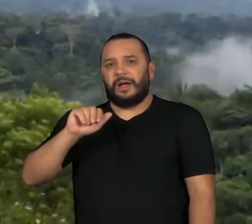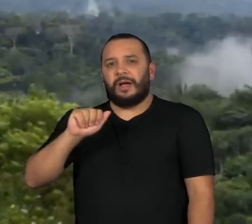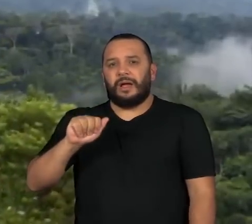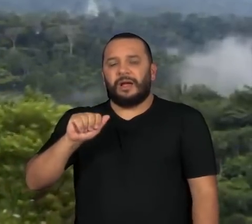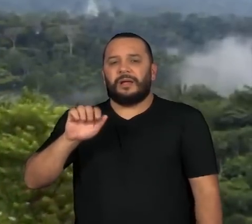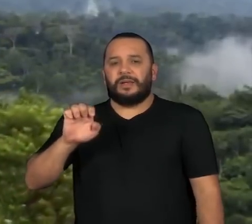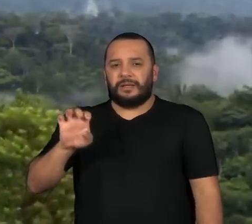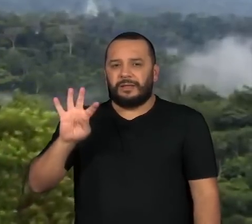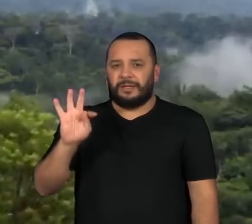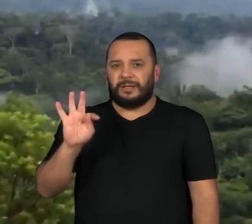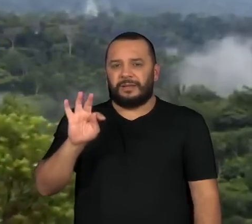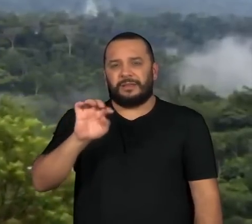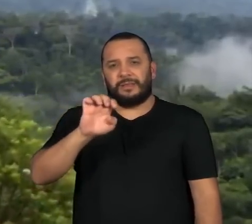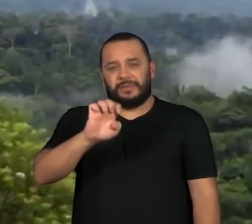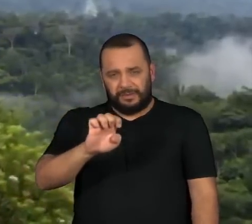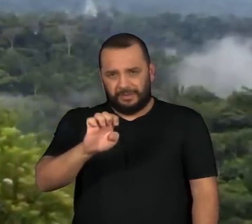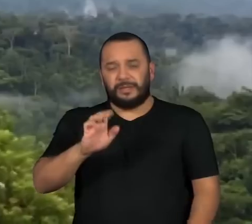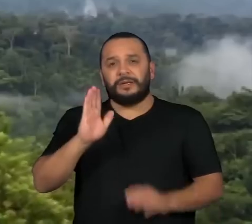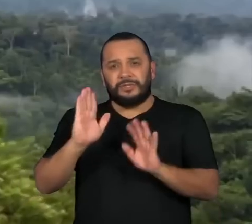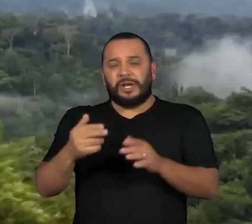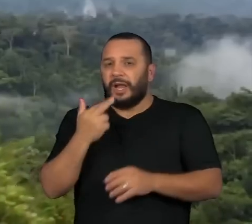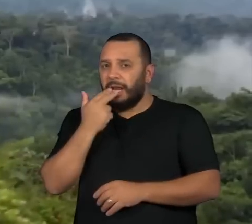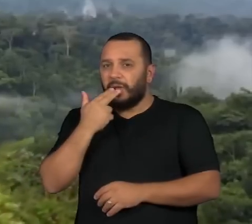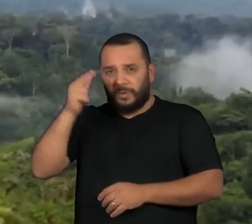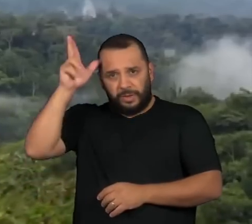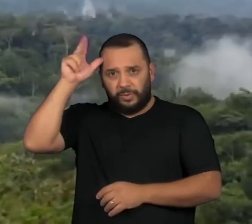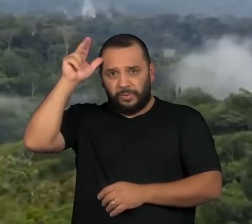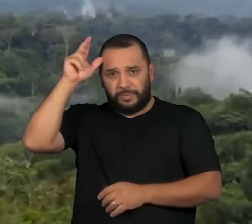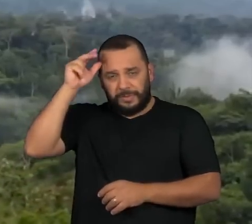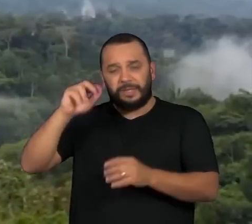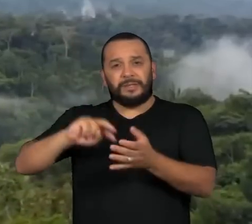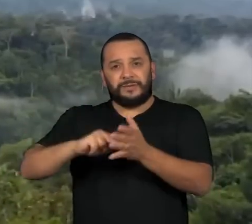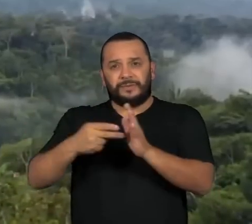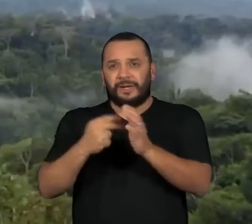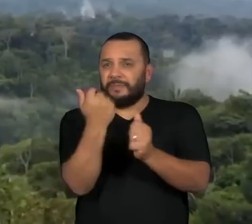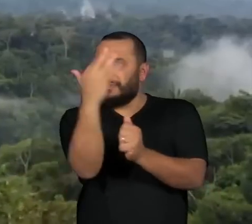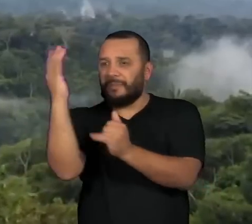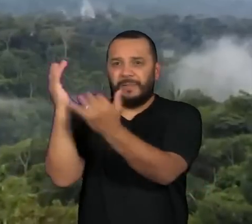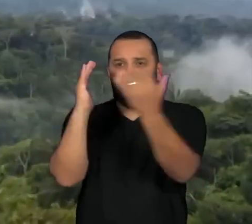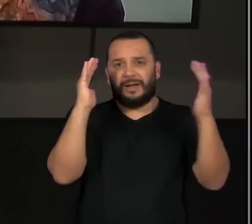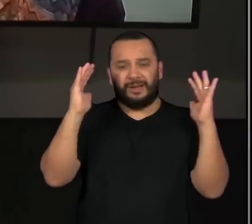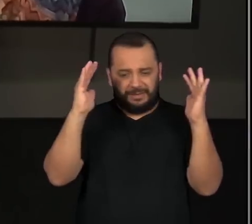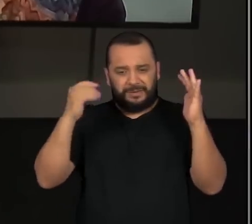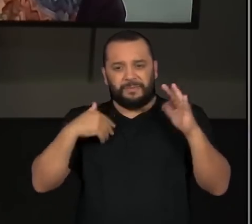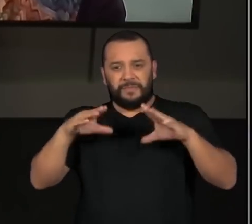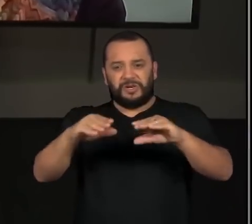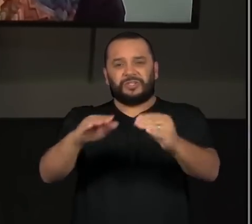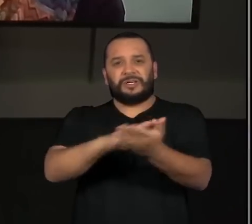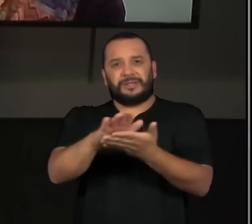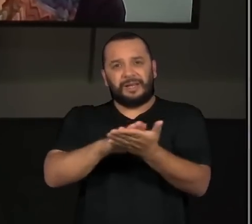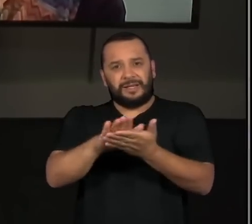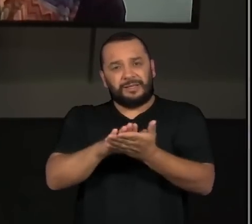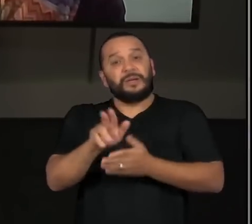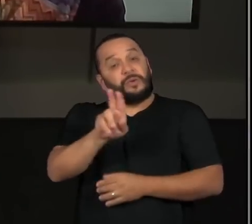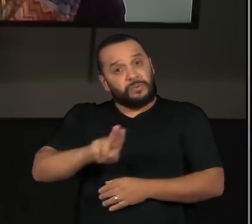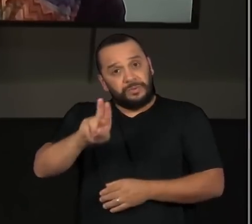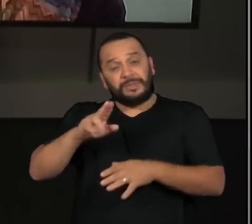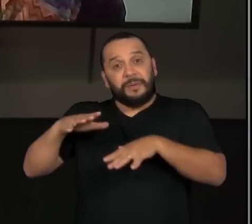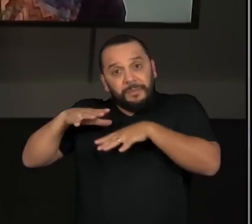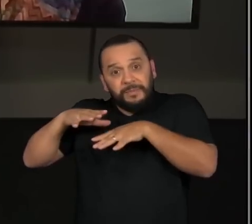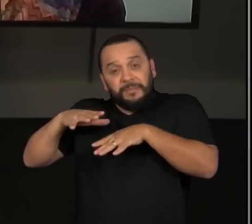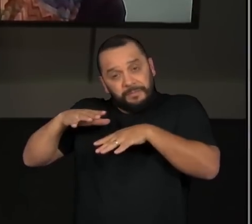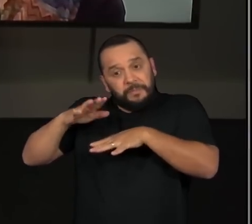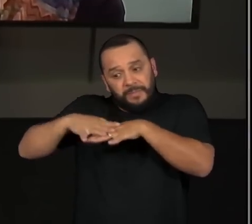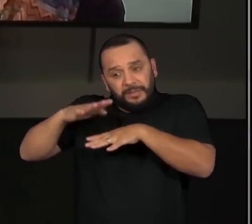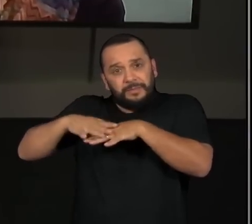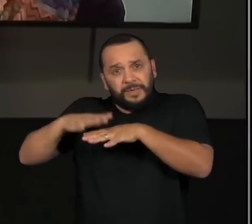Virgem. Ele simula fenômenos da natureza usando equações matemáticas. A bióloga Bianca Rios,